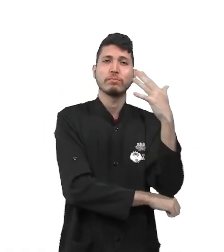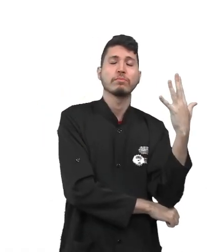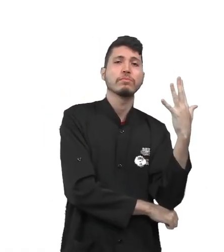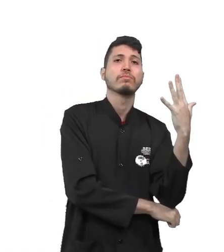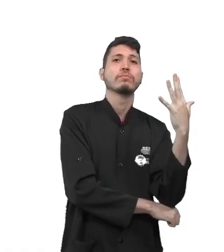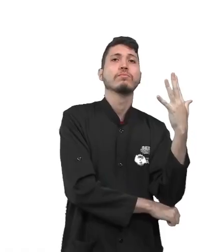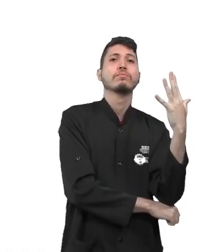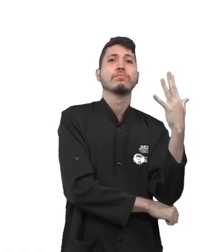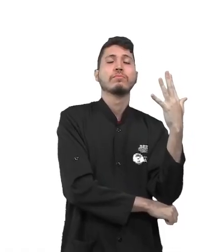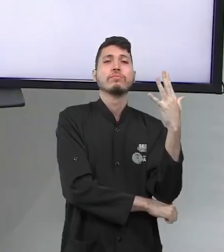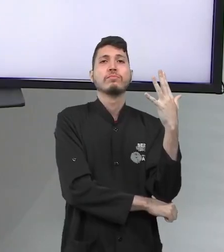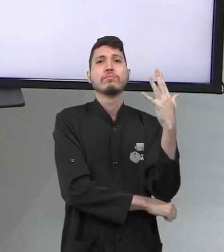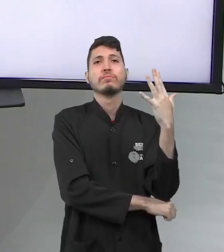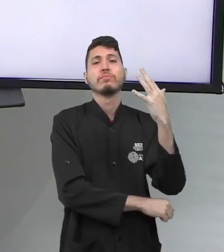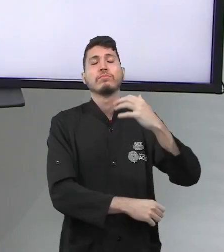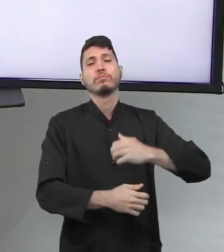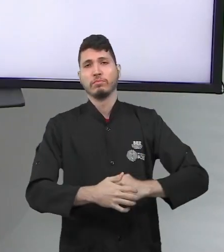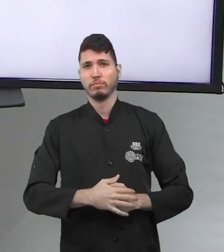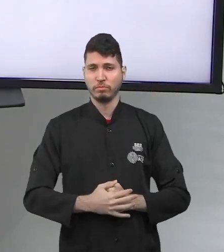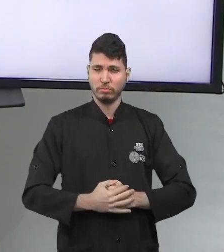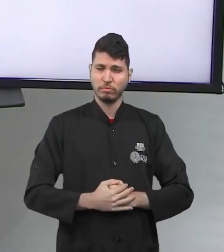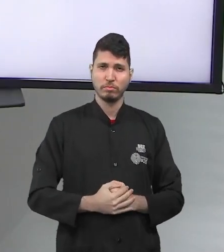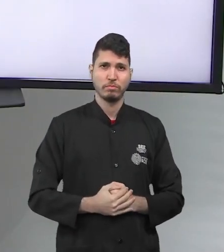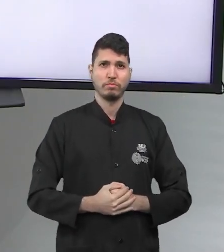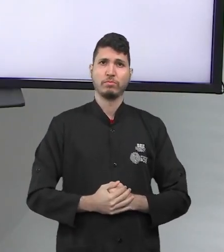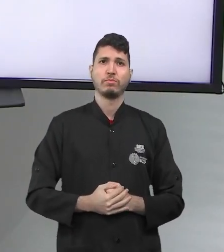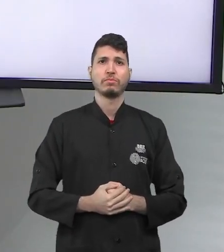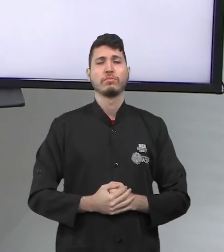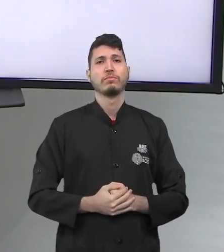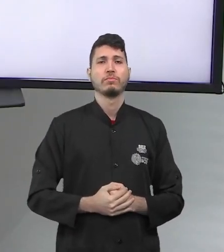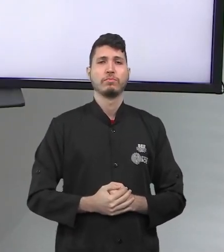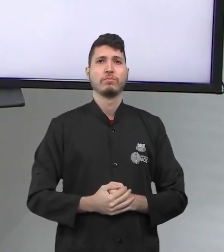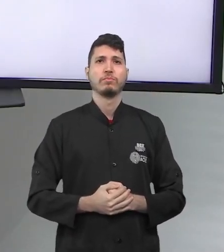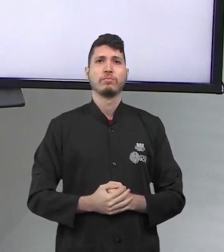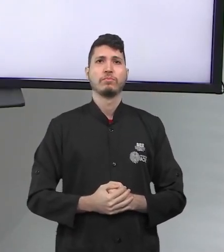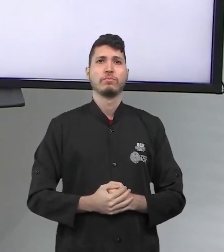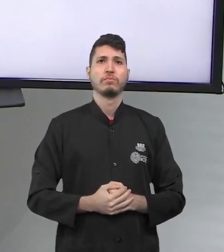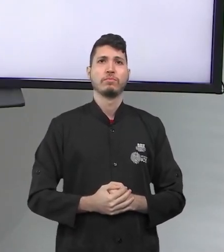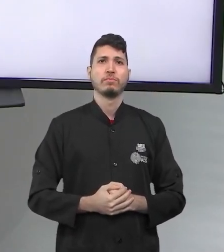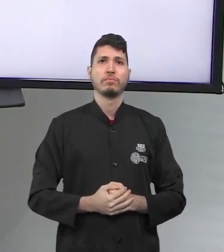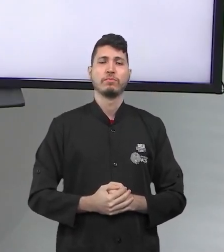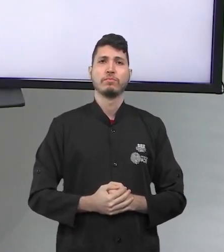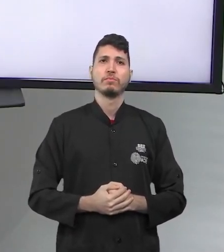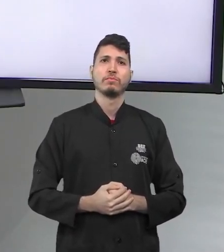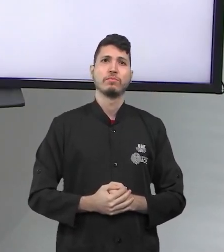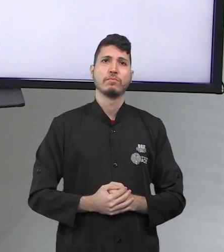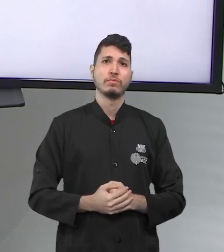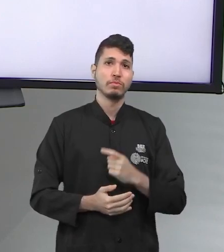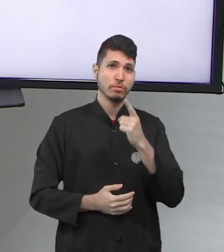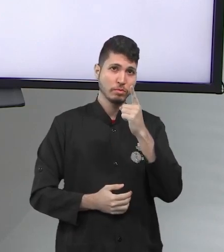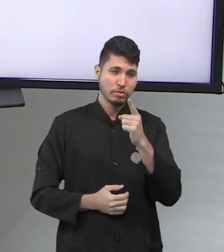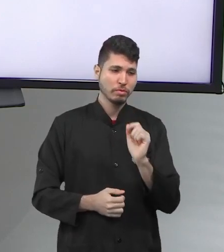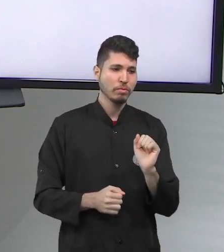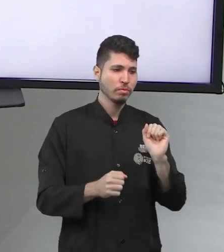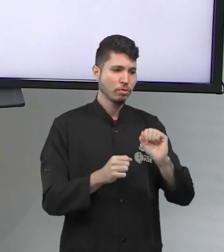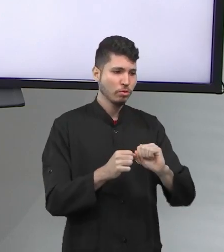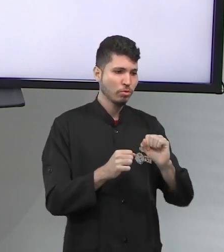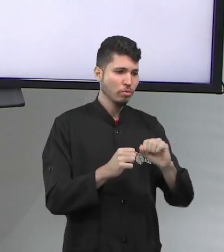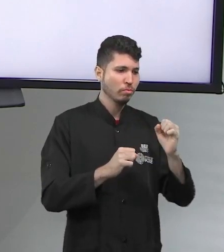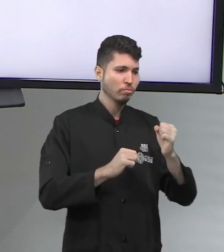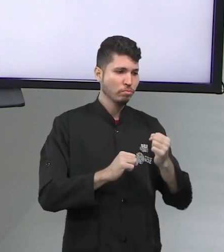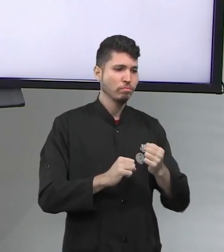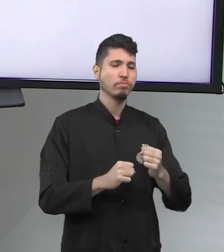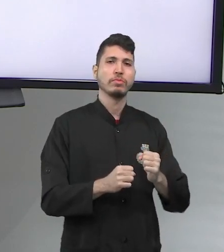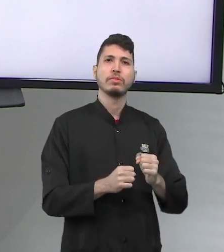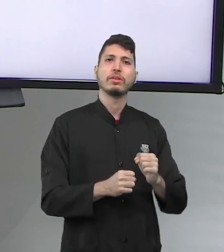dúvidas, a partir do momento em que você produz em larga escala, de onde você